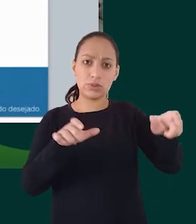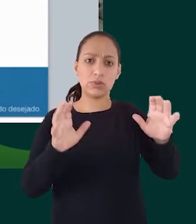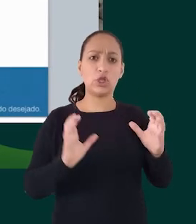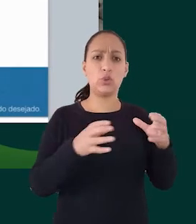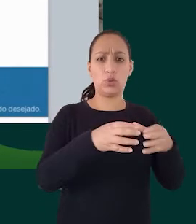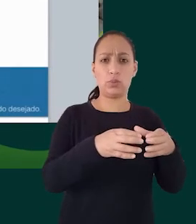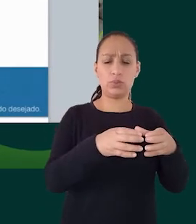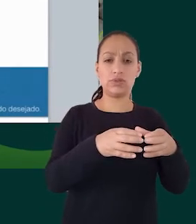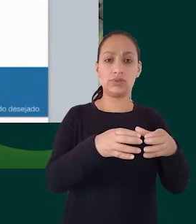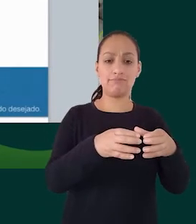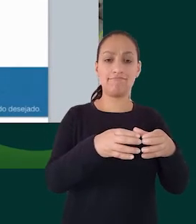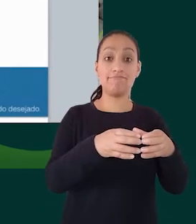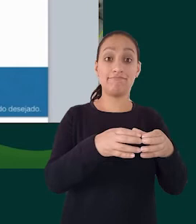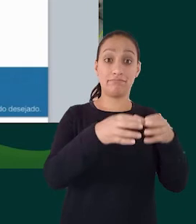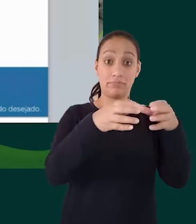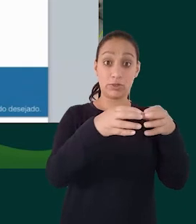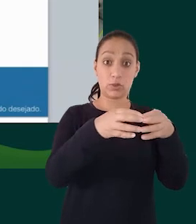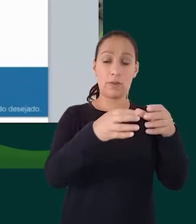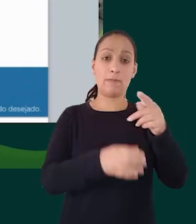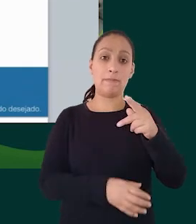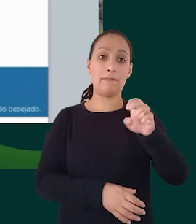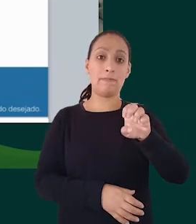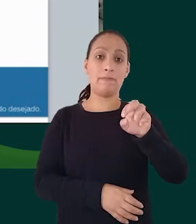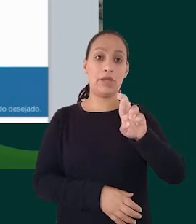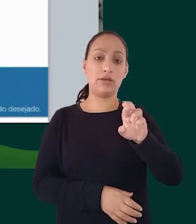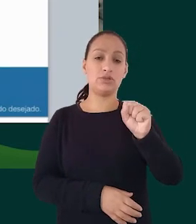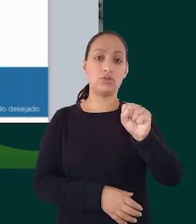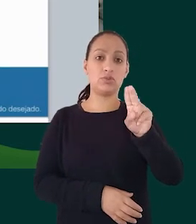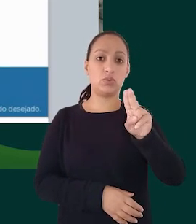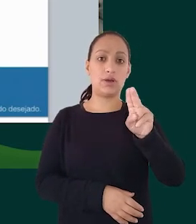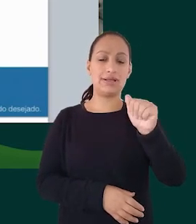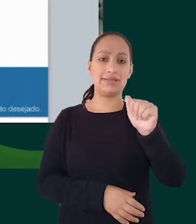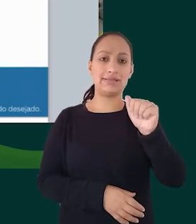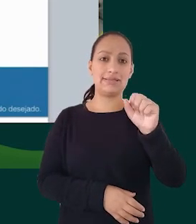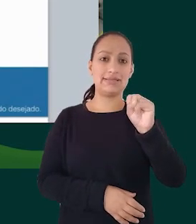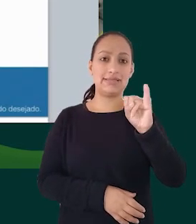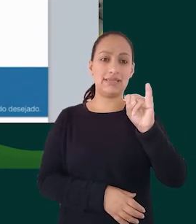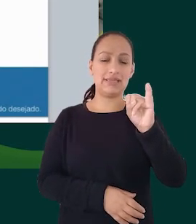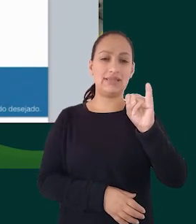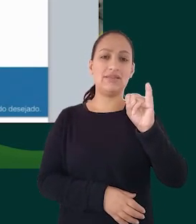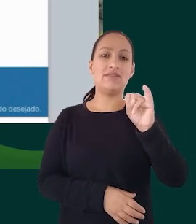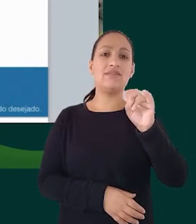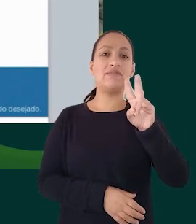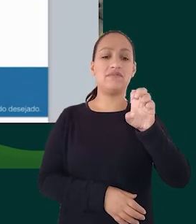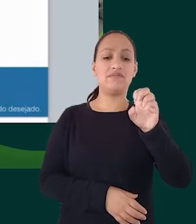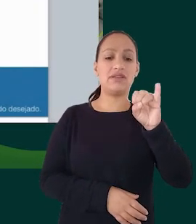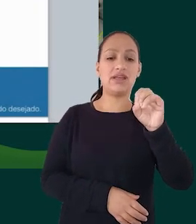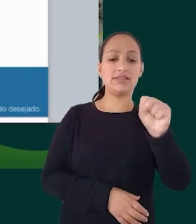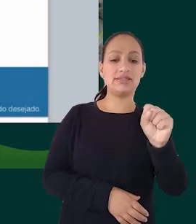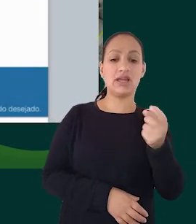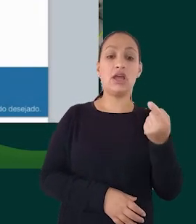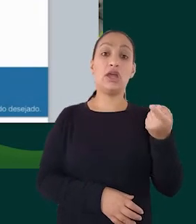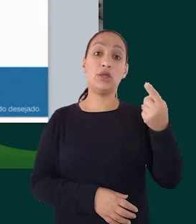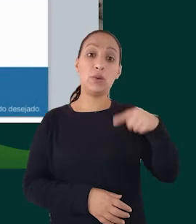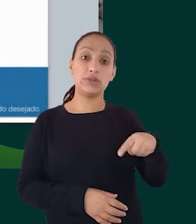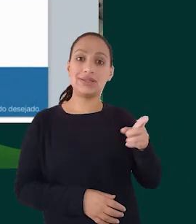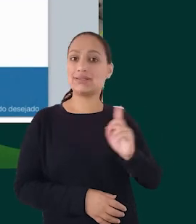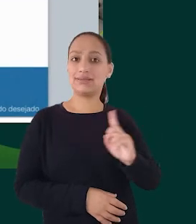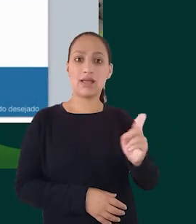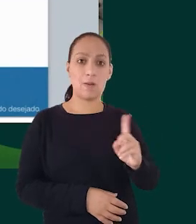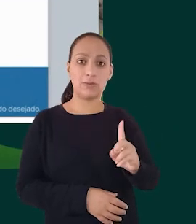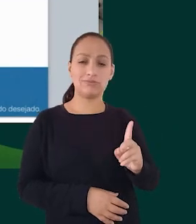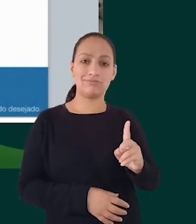de pessoas persuasíveis e pessoas não persuasíveis. O que que são pessoas persuasíveis? São pessoas